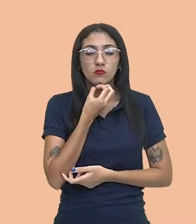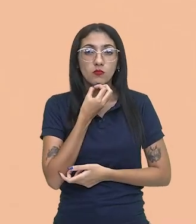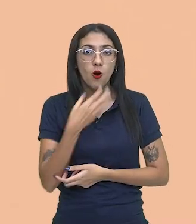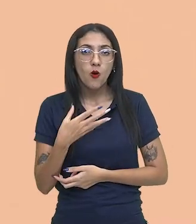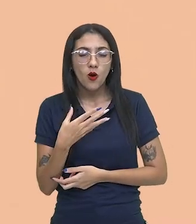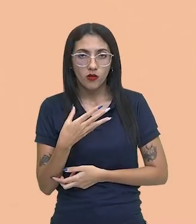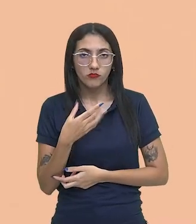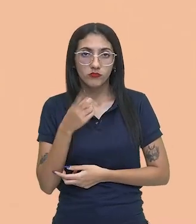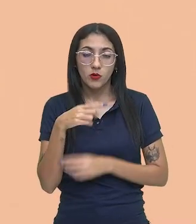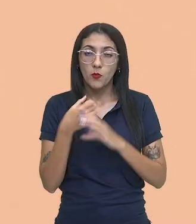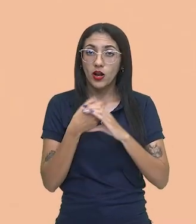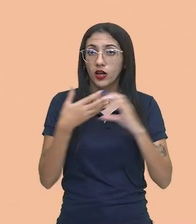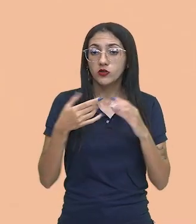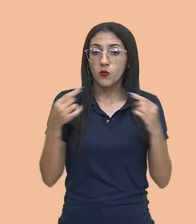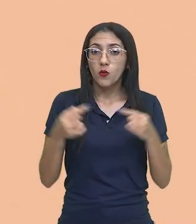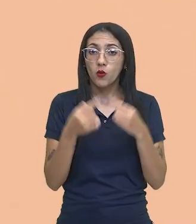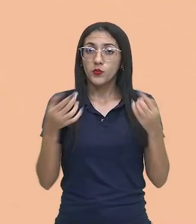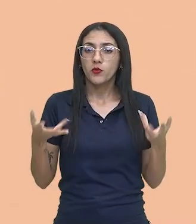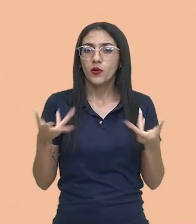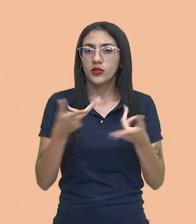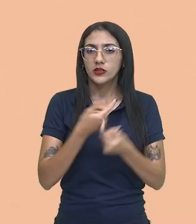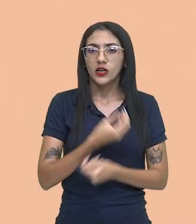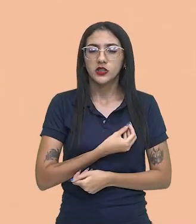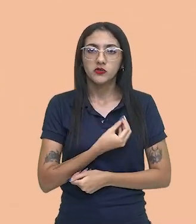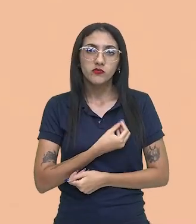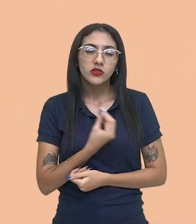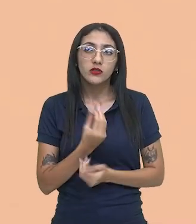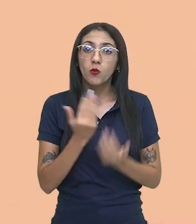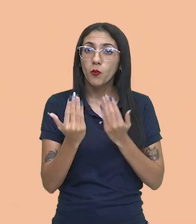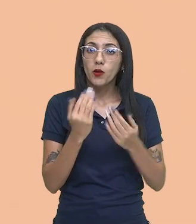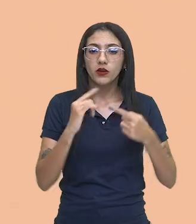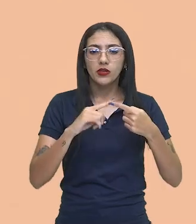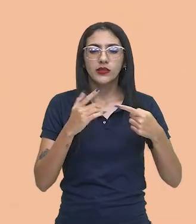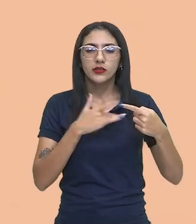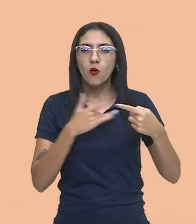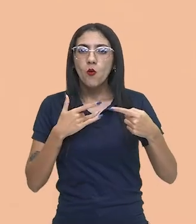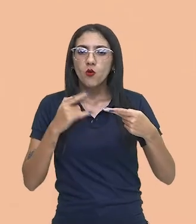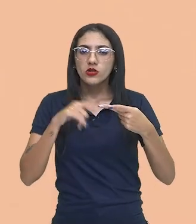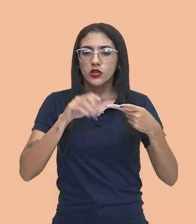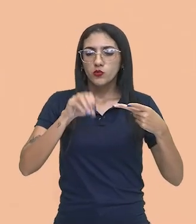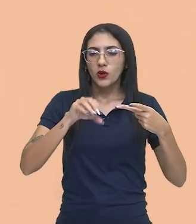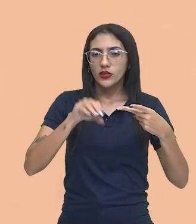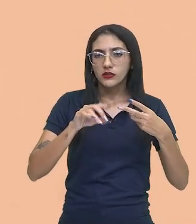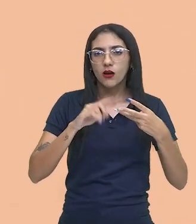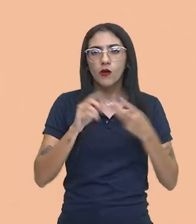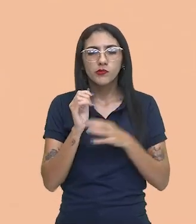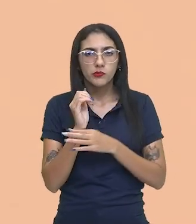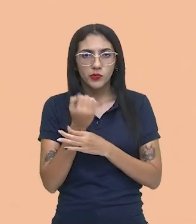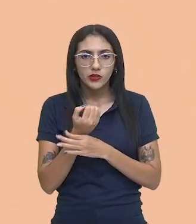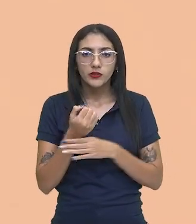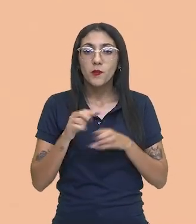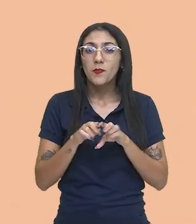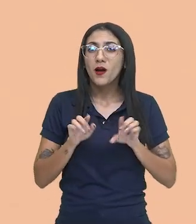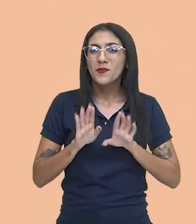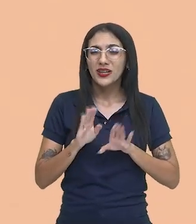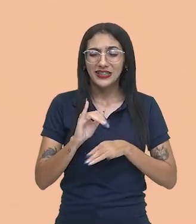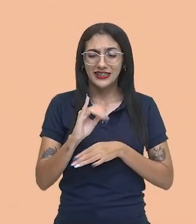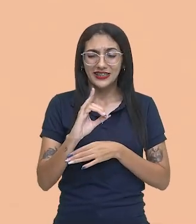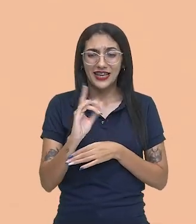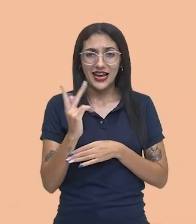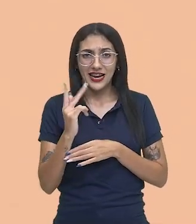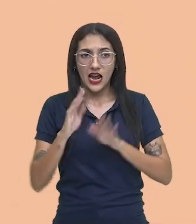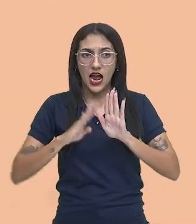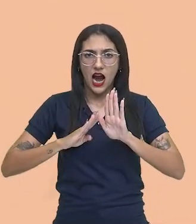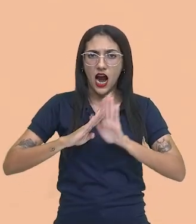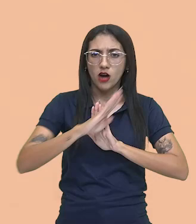determinada característica de qualidade de vida, de saúde, educação, de tudo mais, né? O problema é que ter um IDH alto não